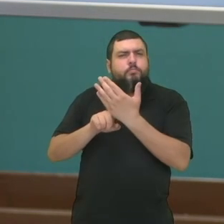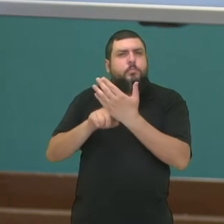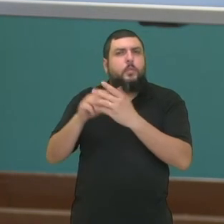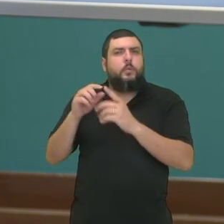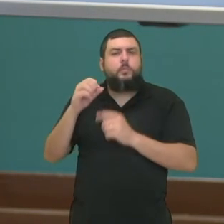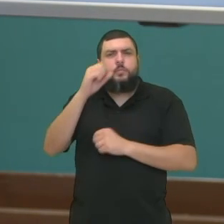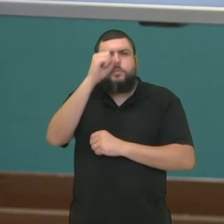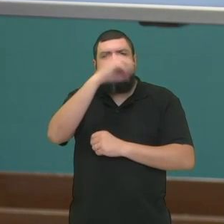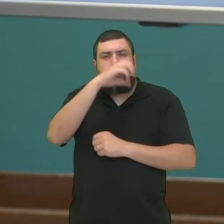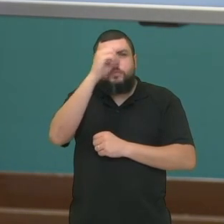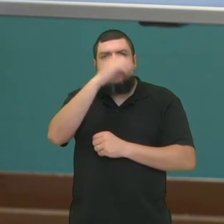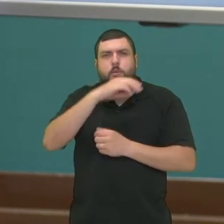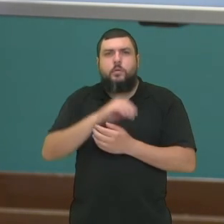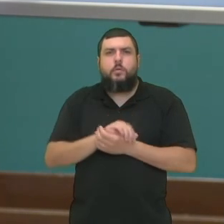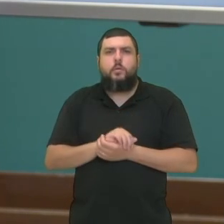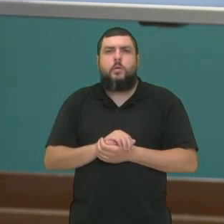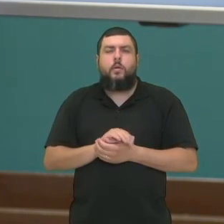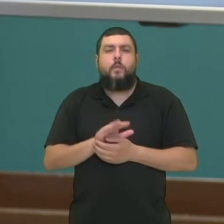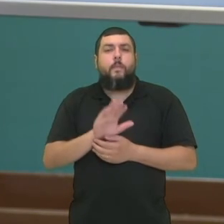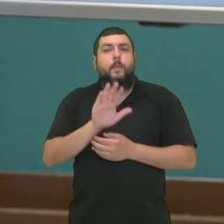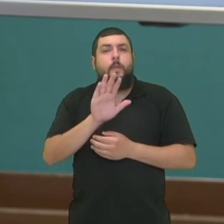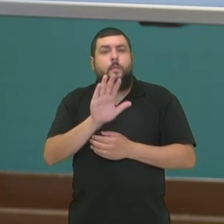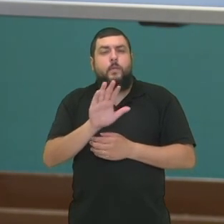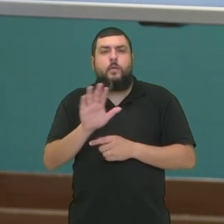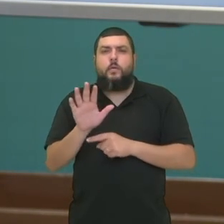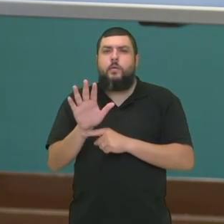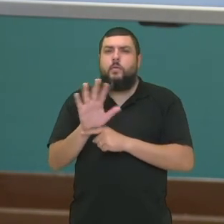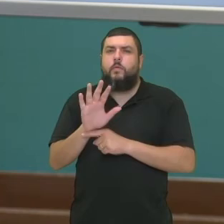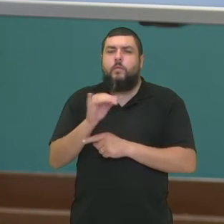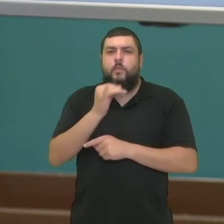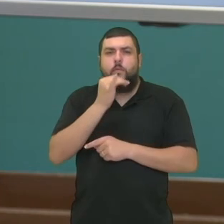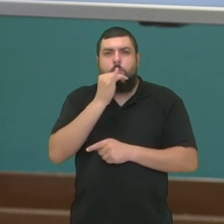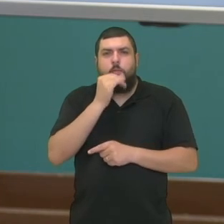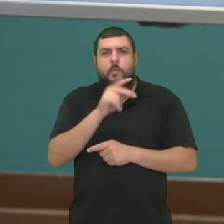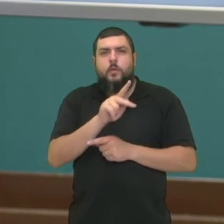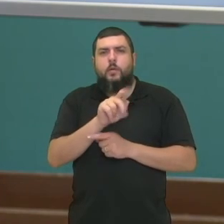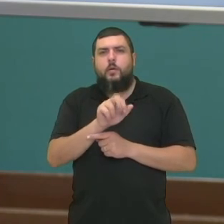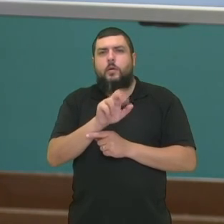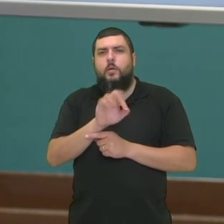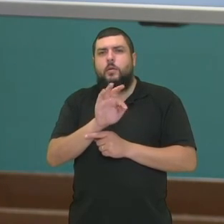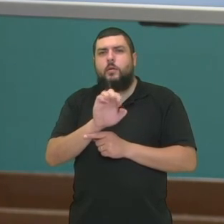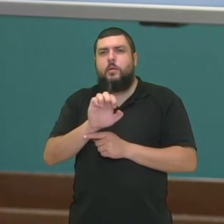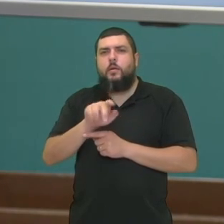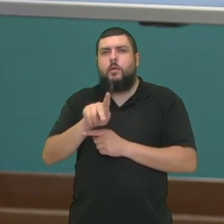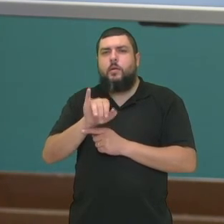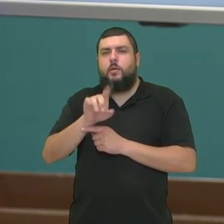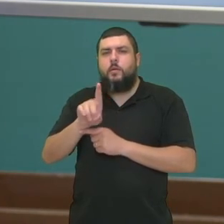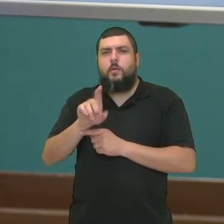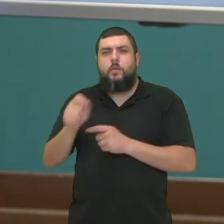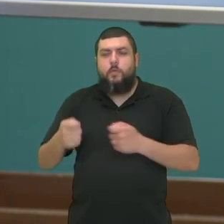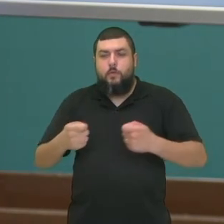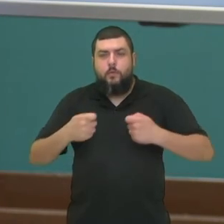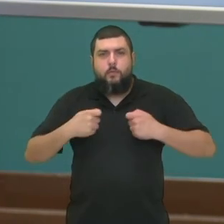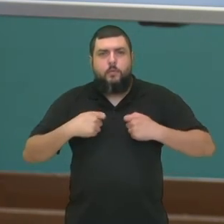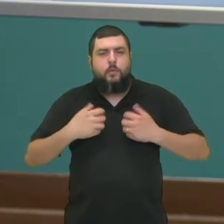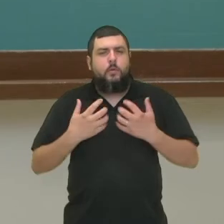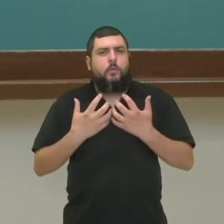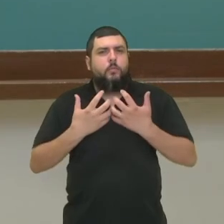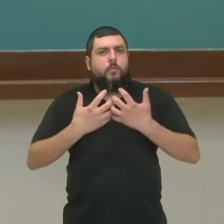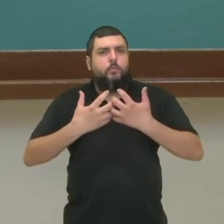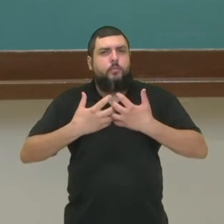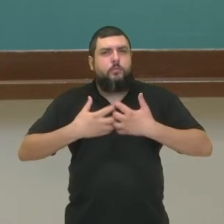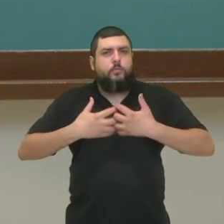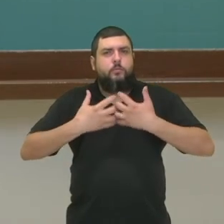contemporânea, mas podemos pensar em filmes como Karate Kid, por exemplo, né, que gera reflexão sobre os valores a